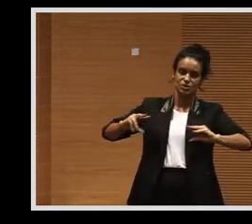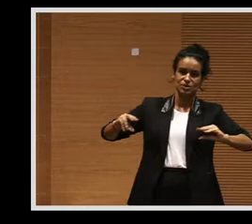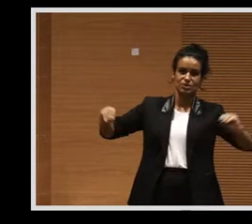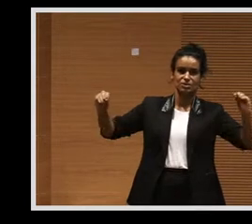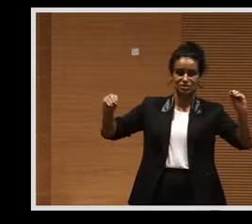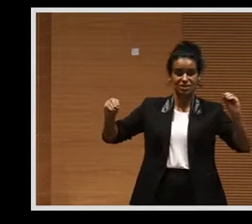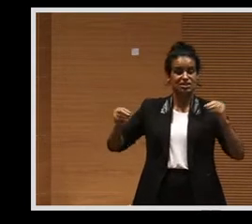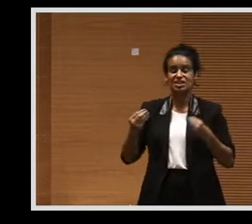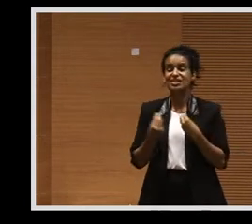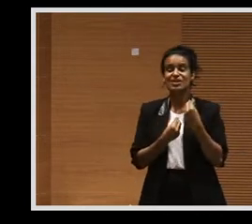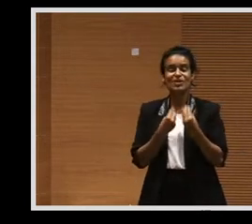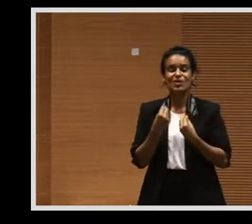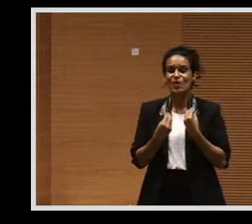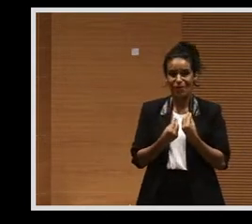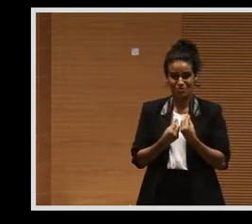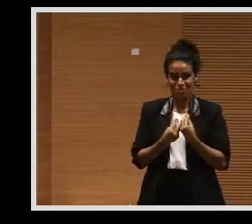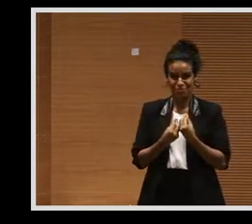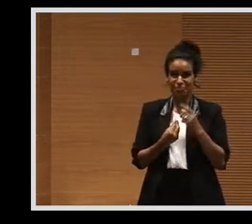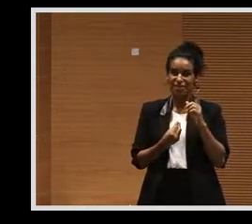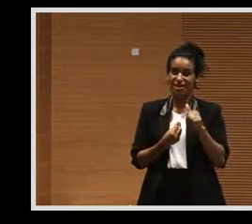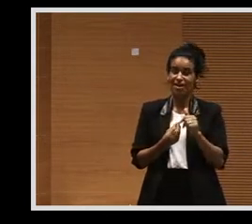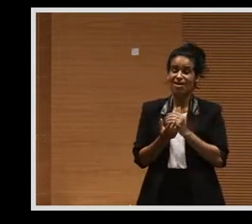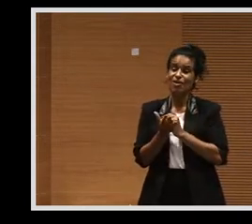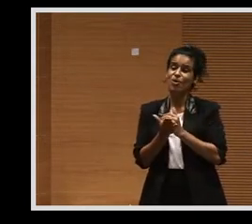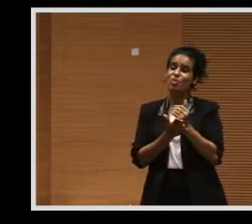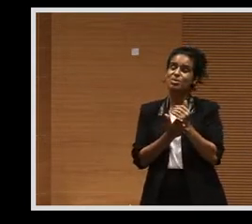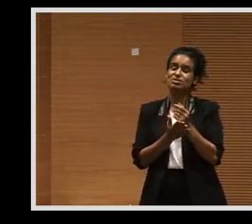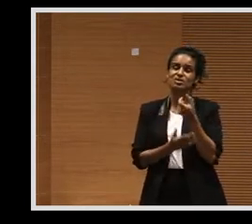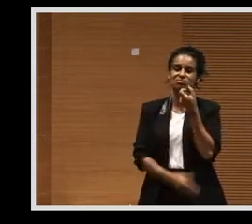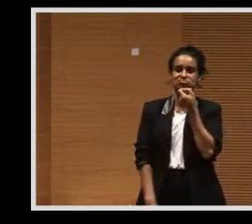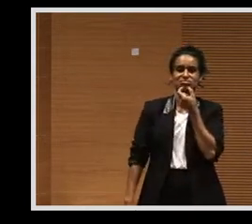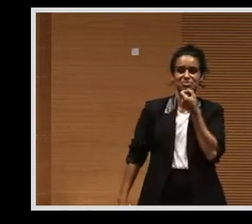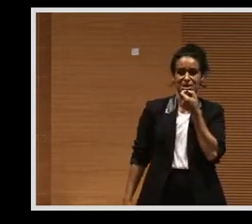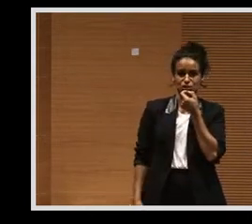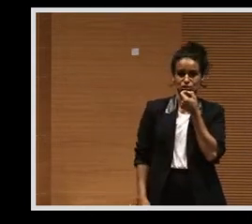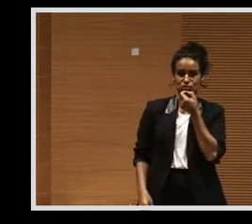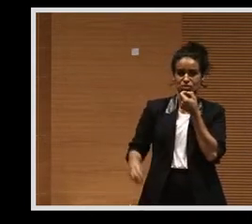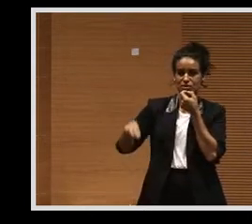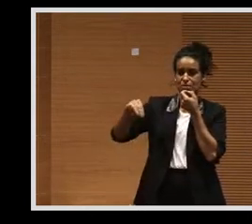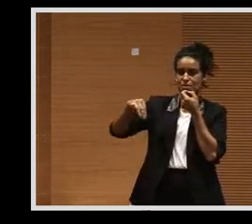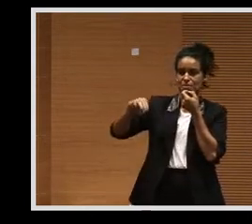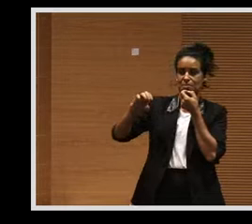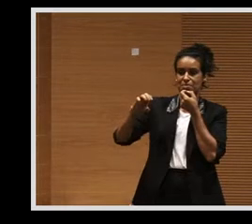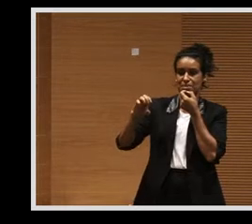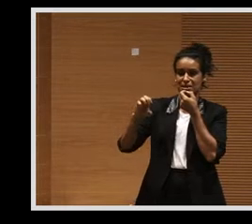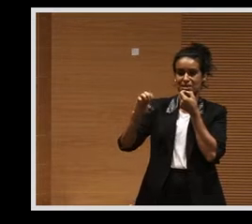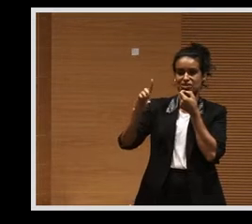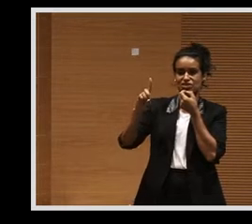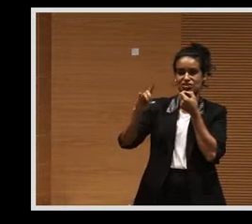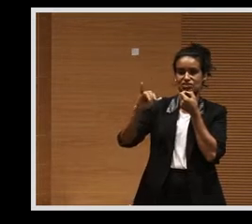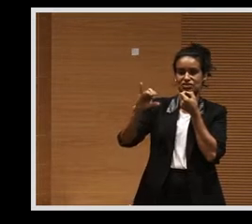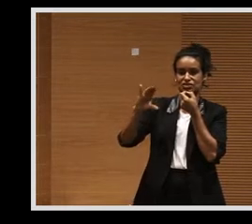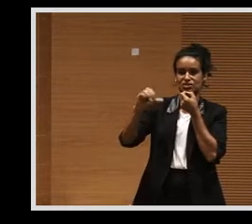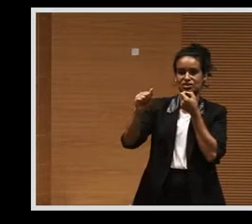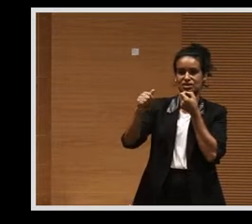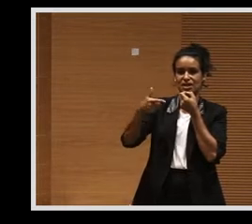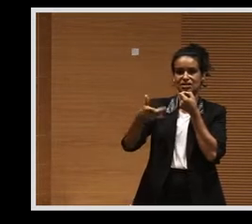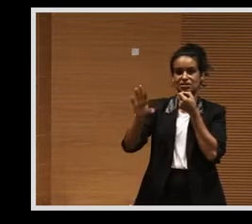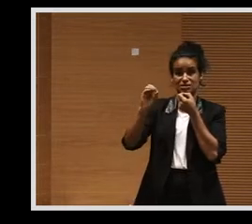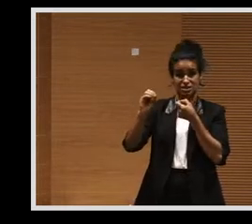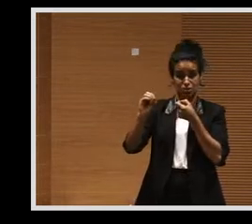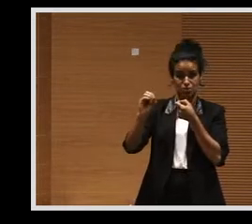esse assunto. Porque iniciou a medicação, o assunto vira medicação. Uma adolescente gravíssima,